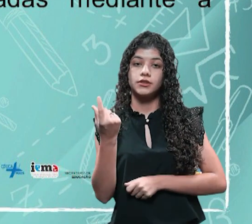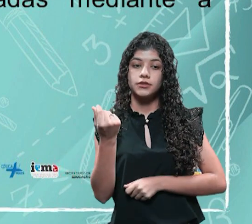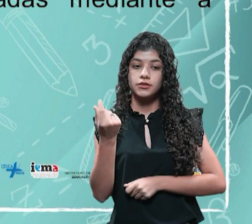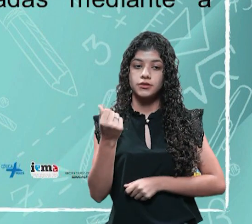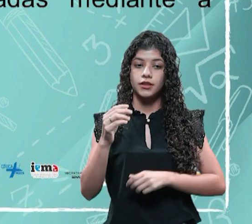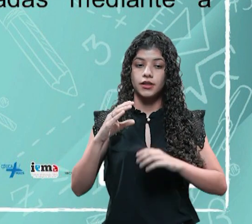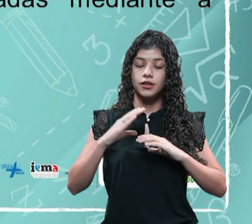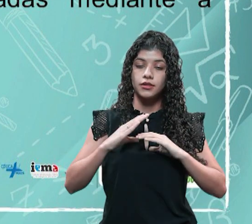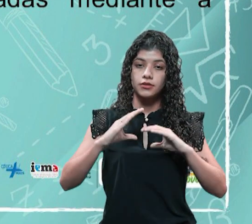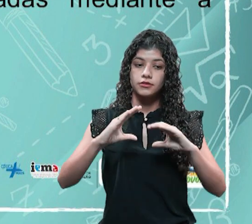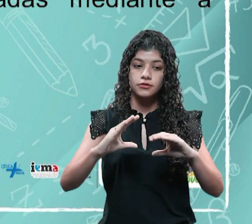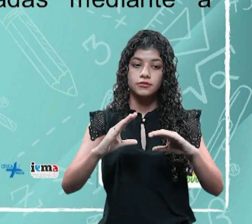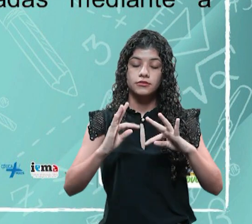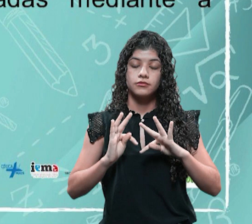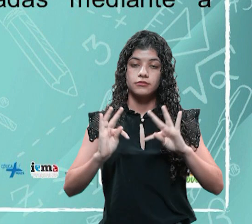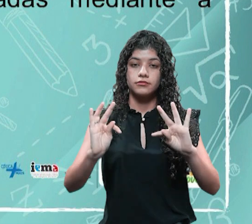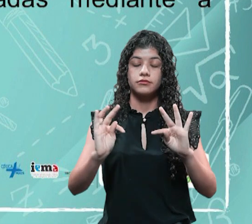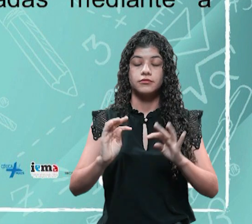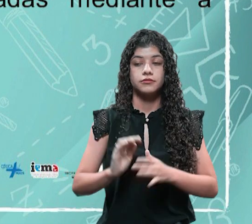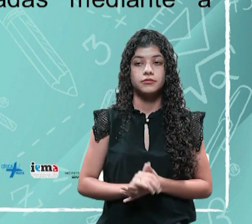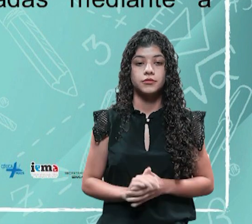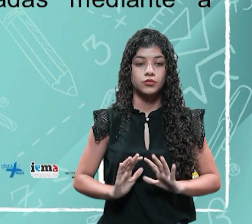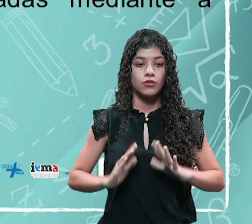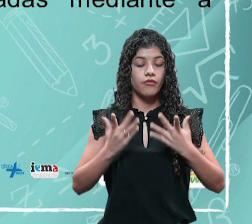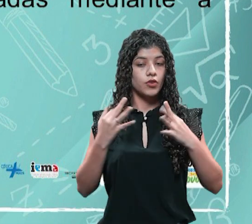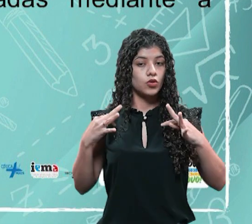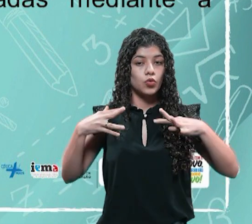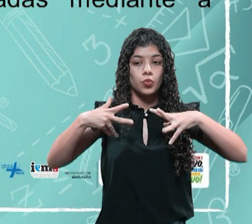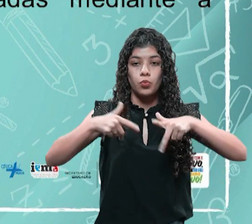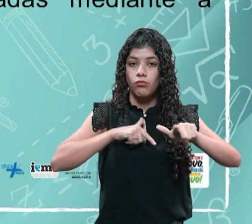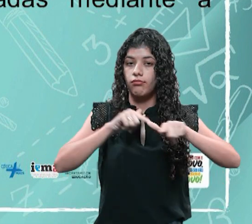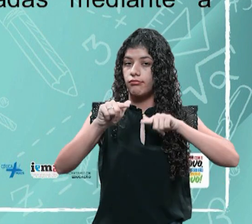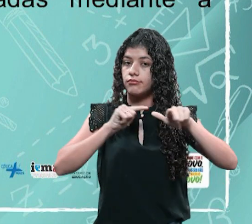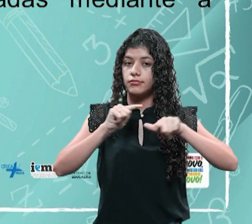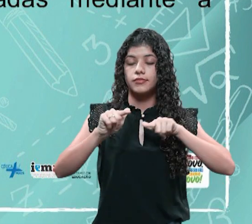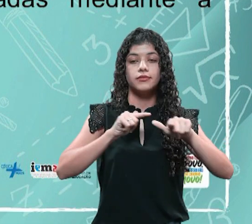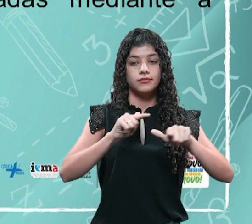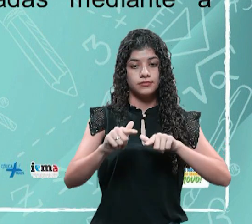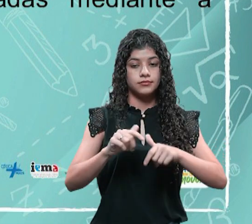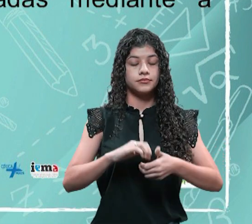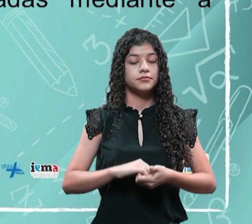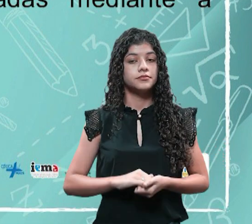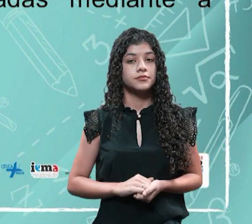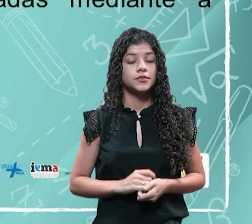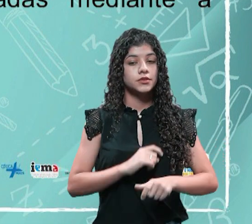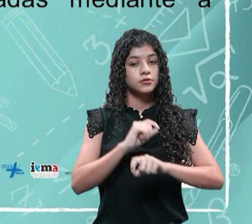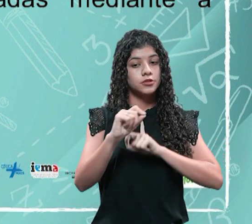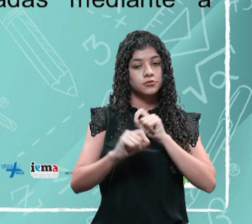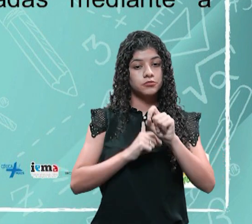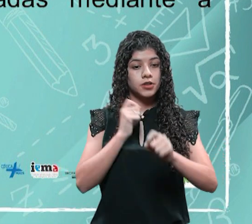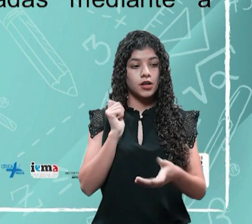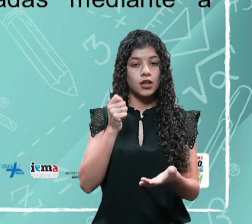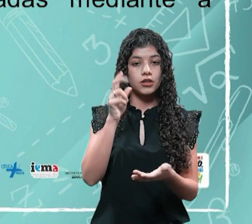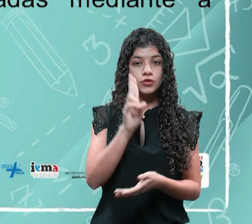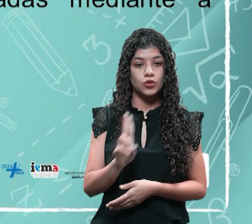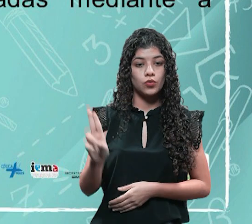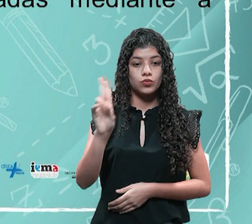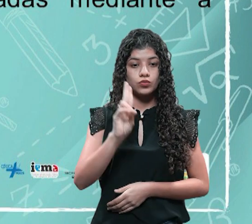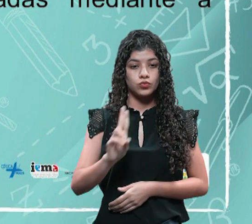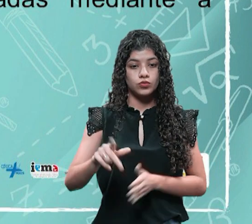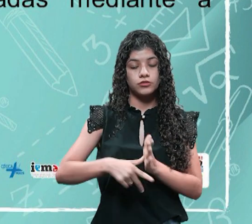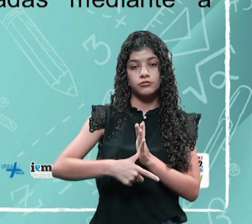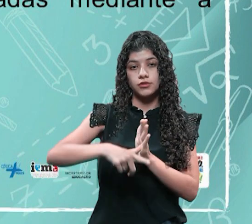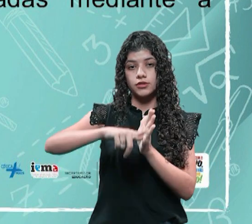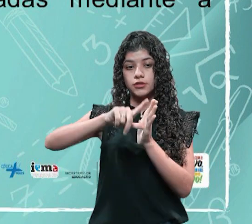técnico administrativo e social do evento. Então, está todo mundo trabalhando, né? Então, ela é a aplicação das determinações previstas